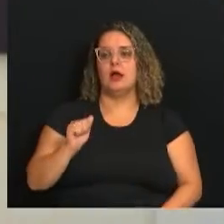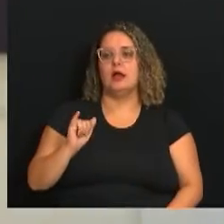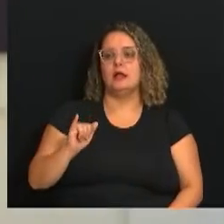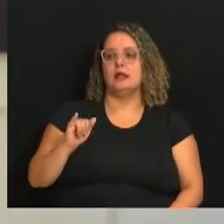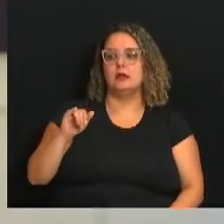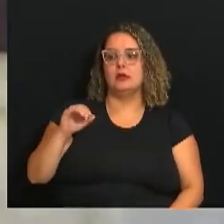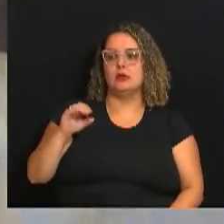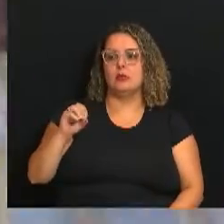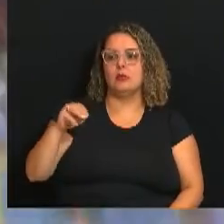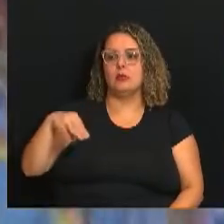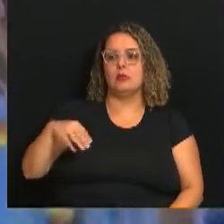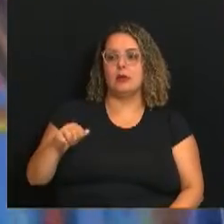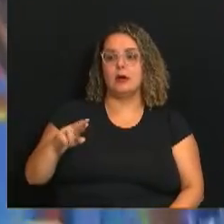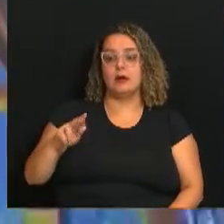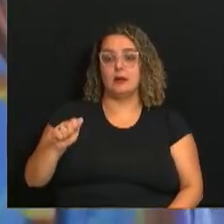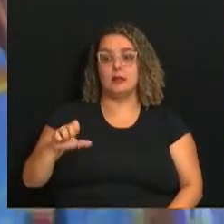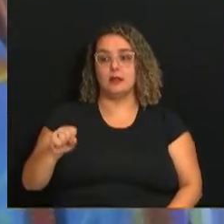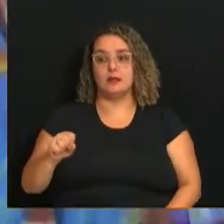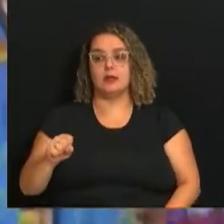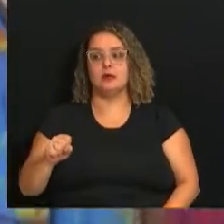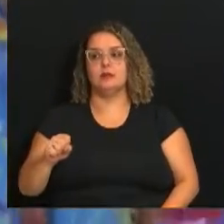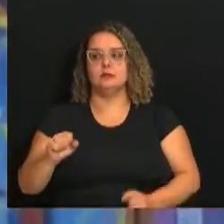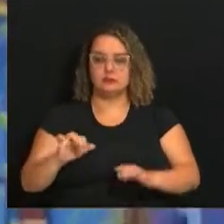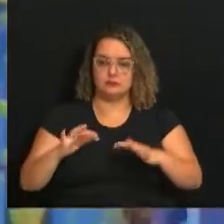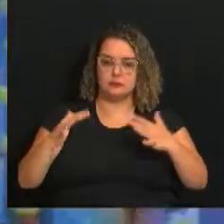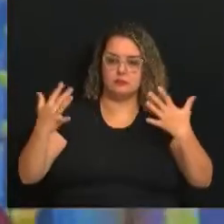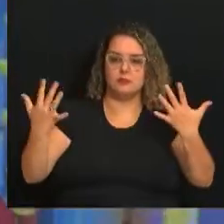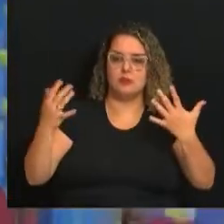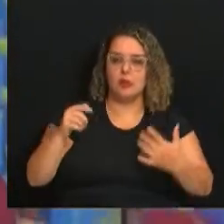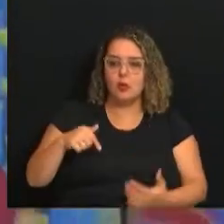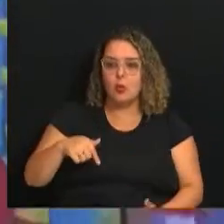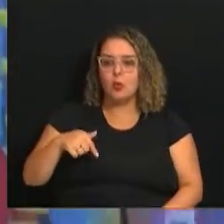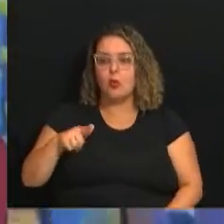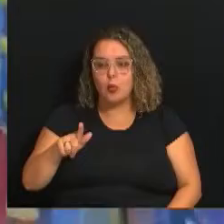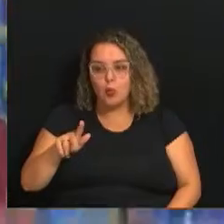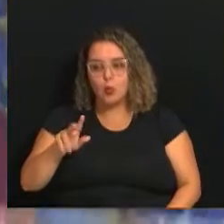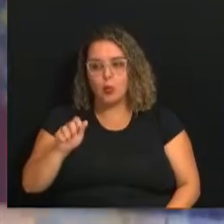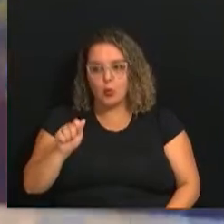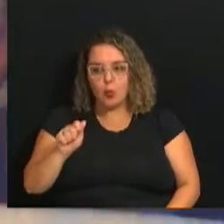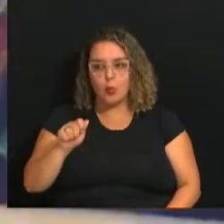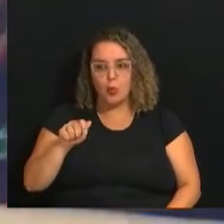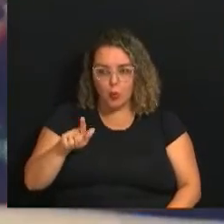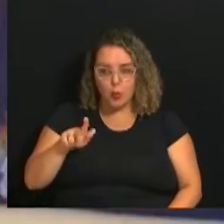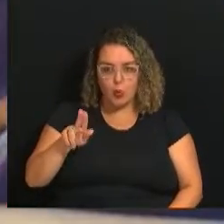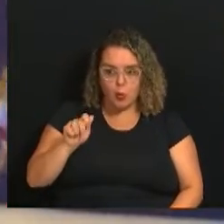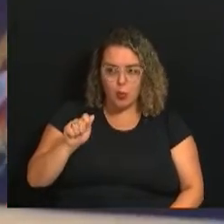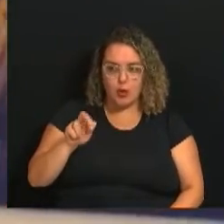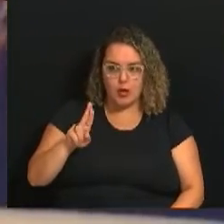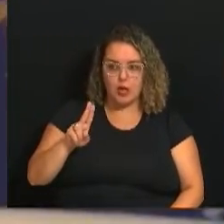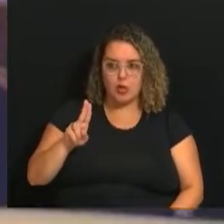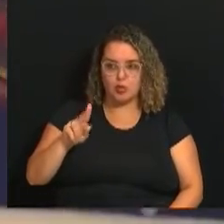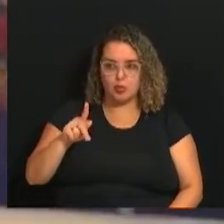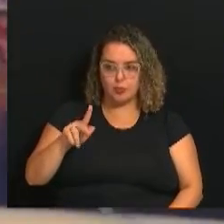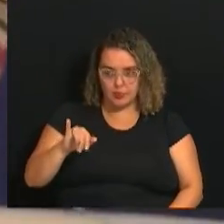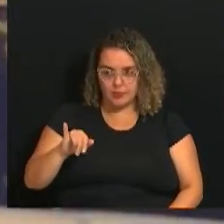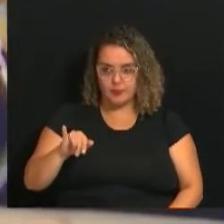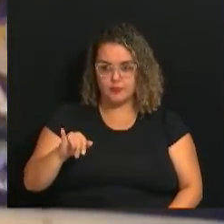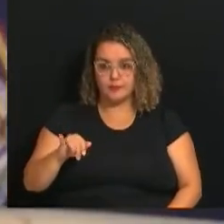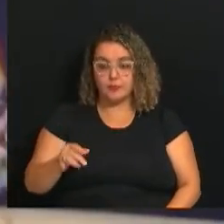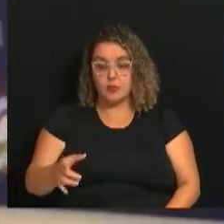Lumumba, e a minha mãe, Dona Sônia, que deve estar me vendo agora, que é a matriarca da família Lumumba, e